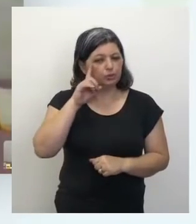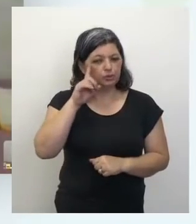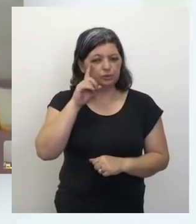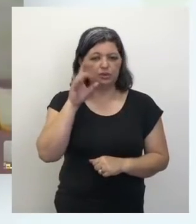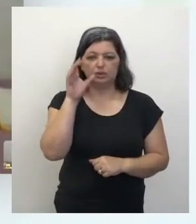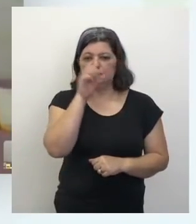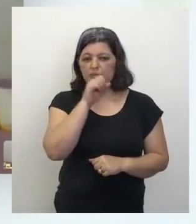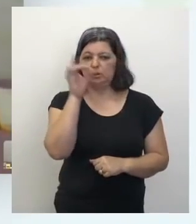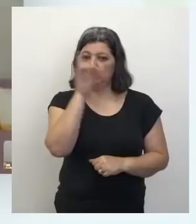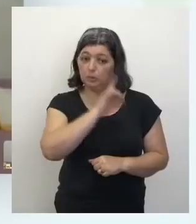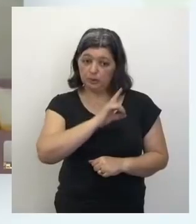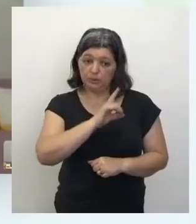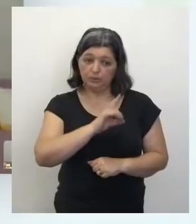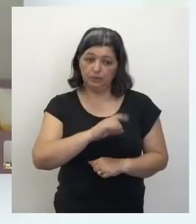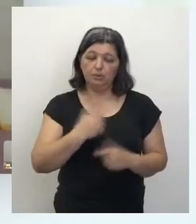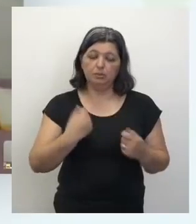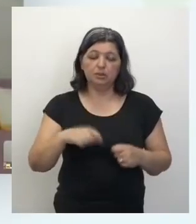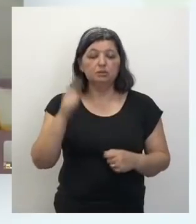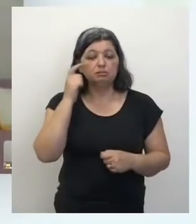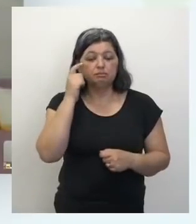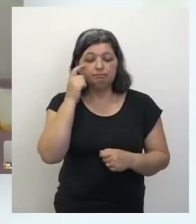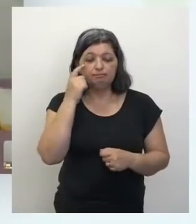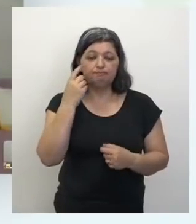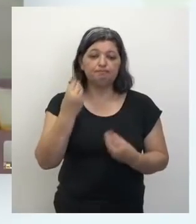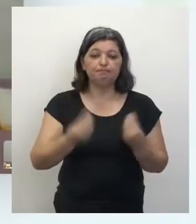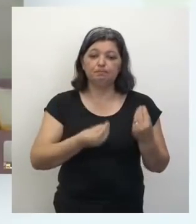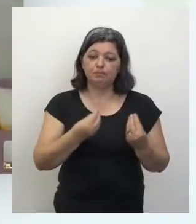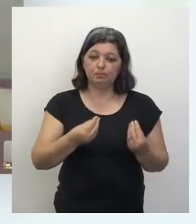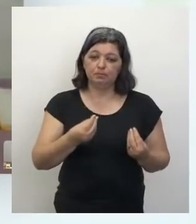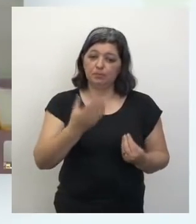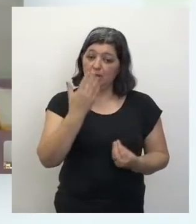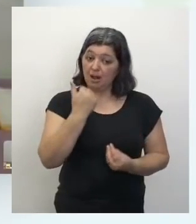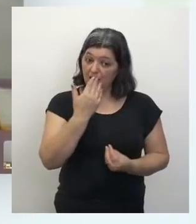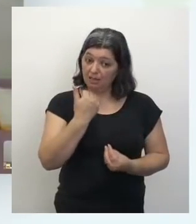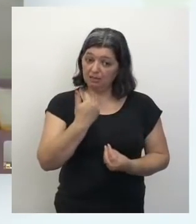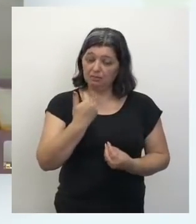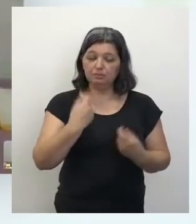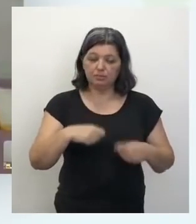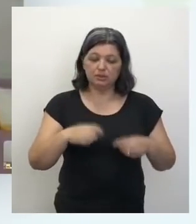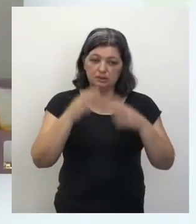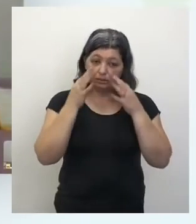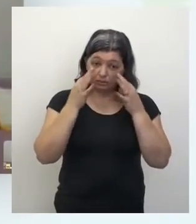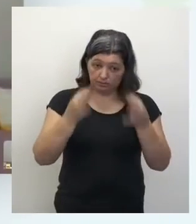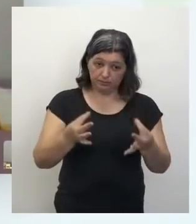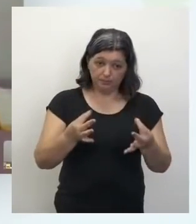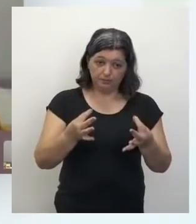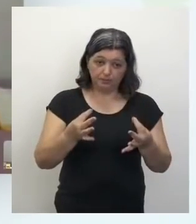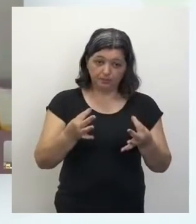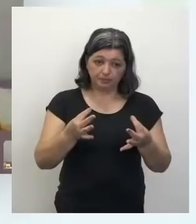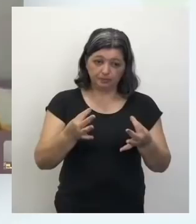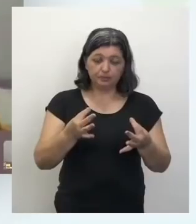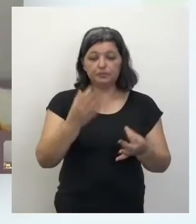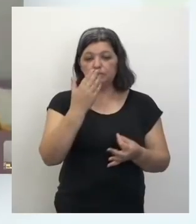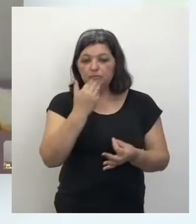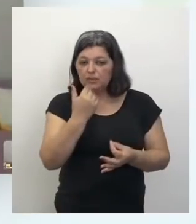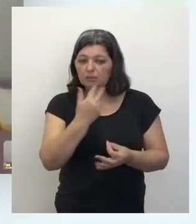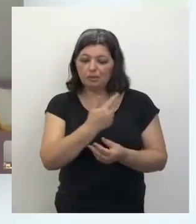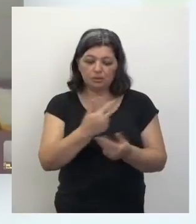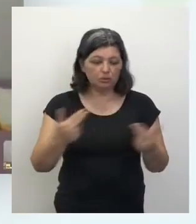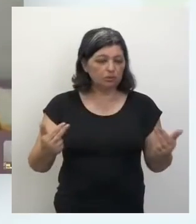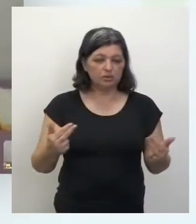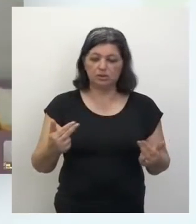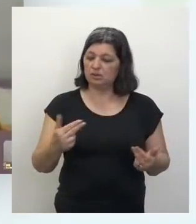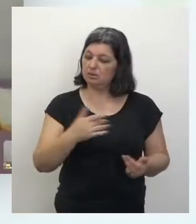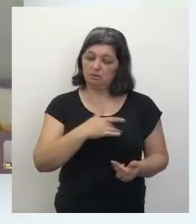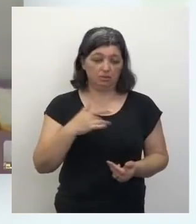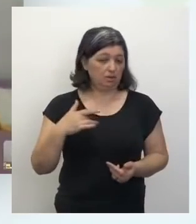semana, para repensar essa nossa alimentação e ficar atento aos alimentos não saudáveis, né, especialmente